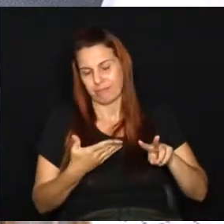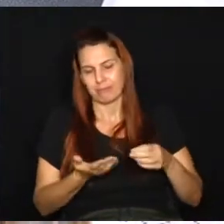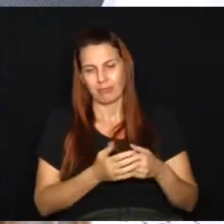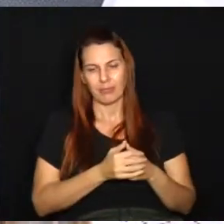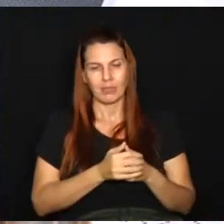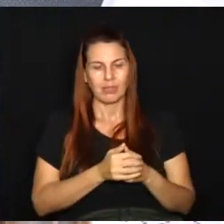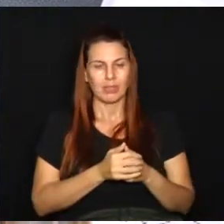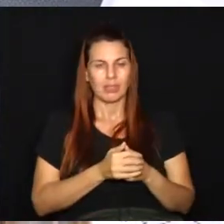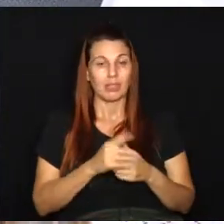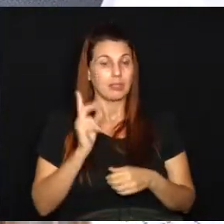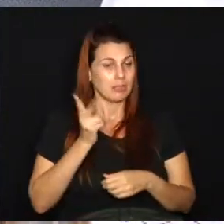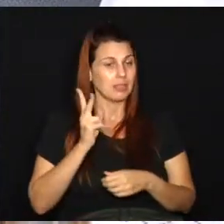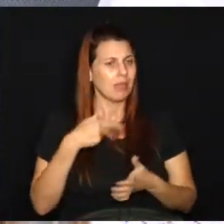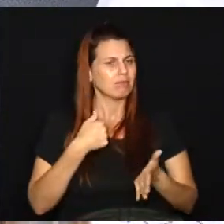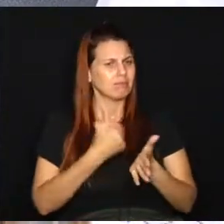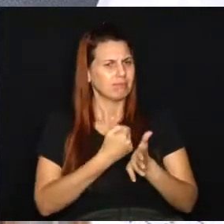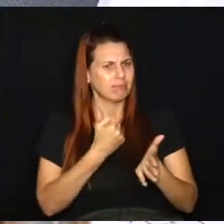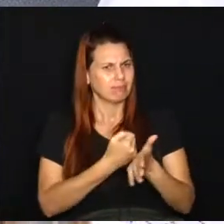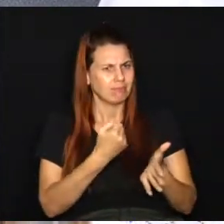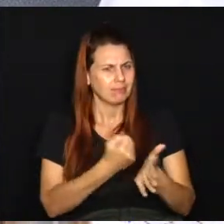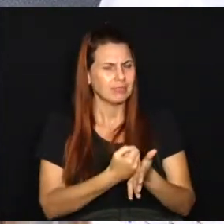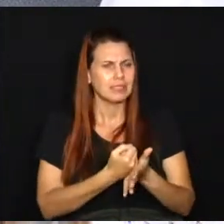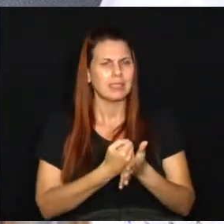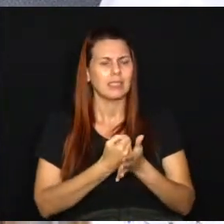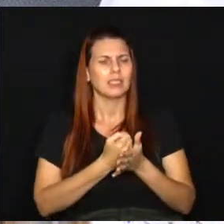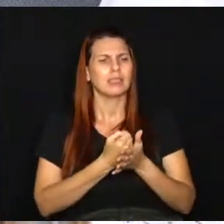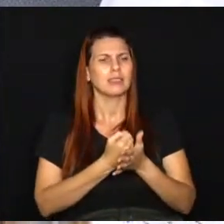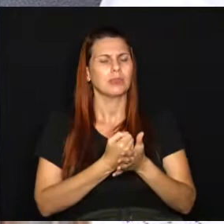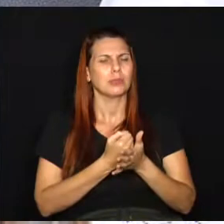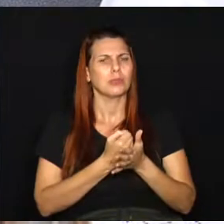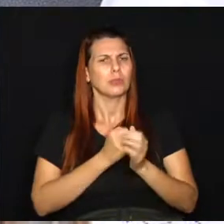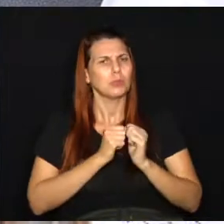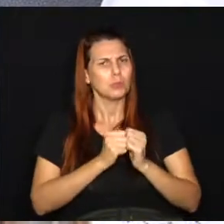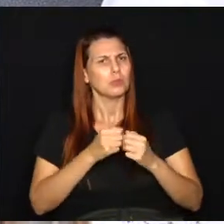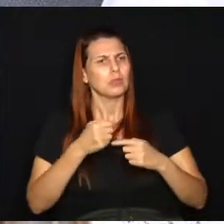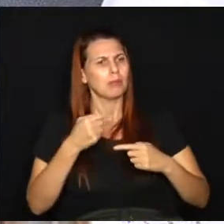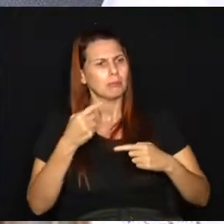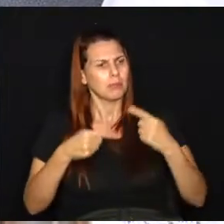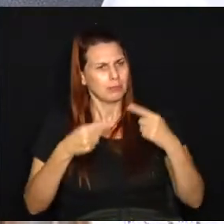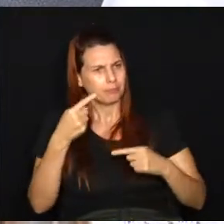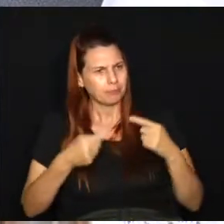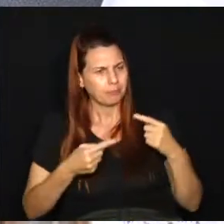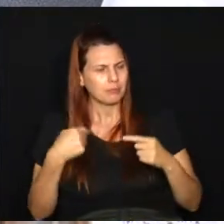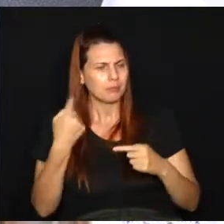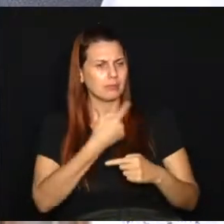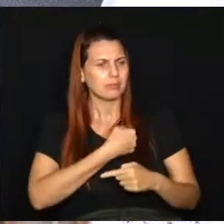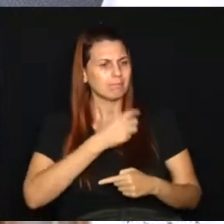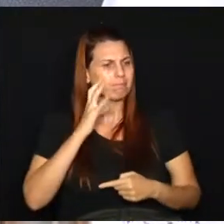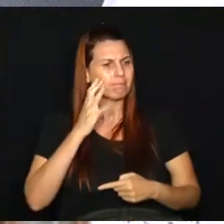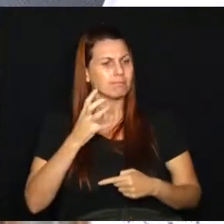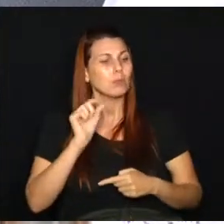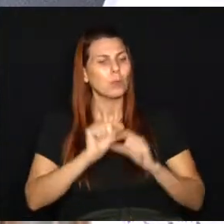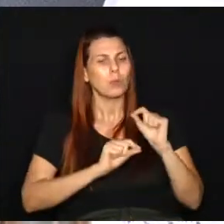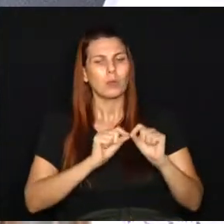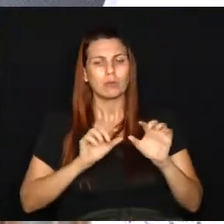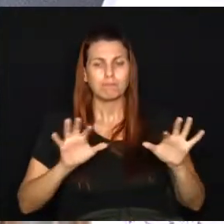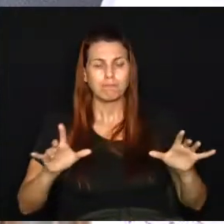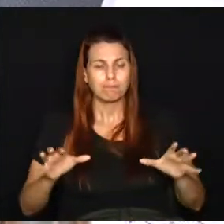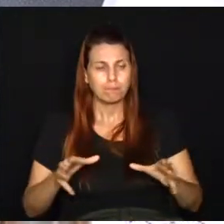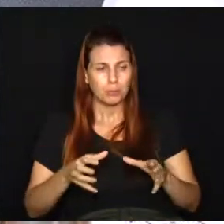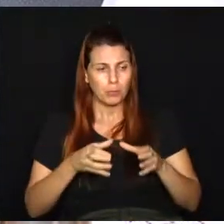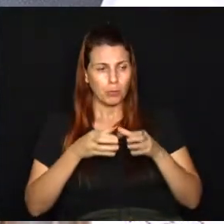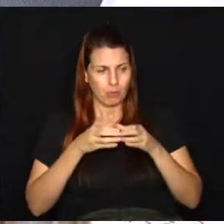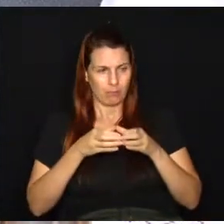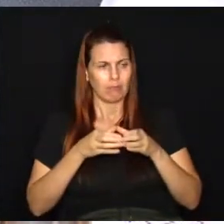luta, e lutando politicamente, nós resolvemos nos juntar a qualquer tipo